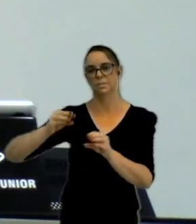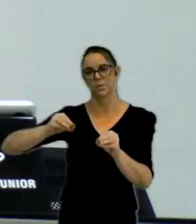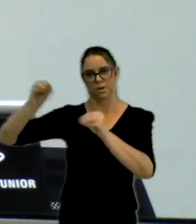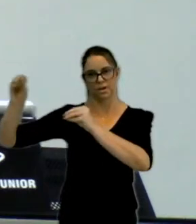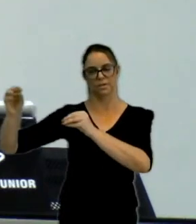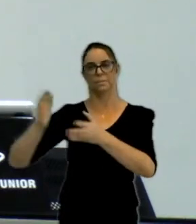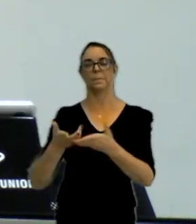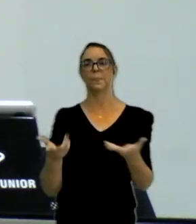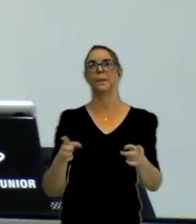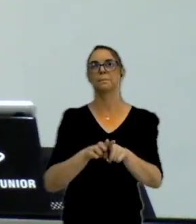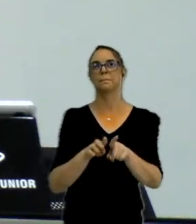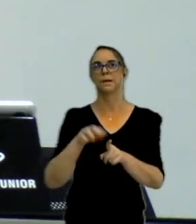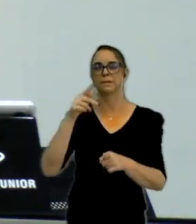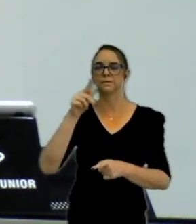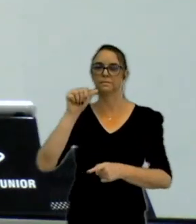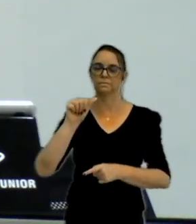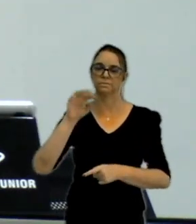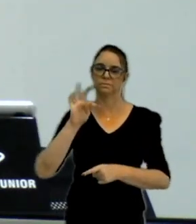Patrícia Santos,